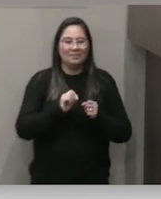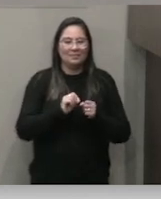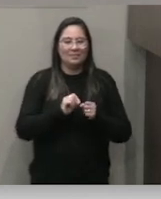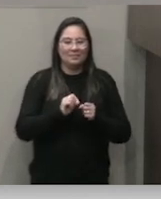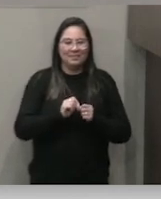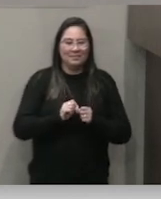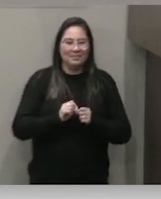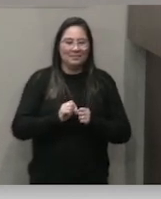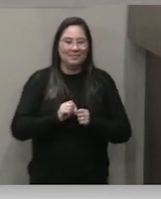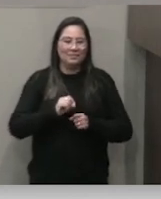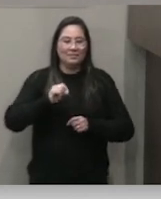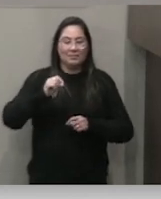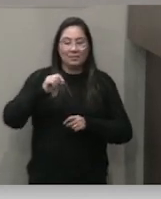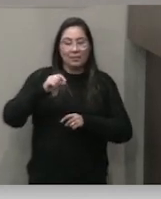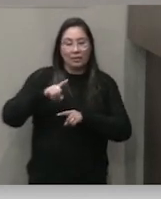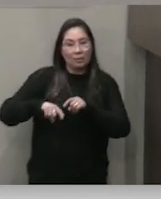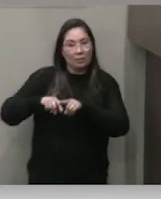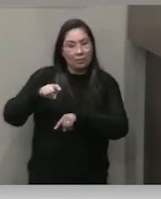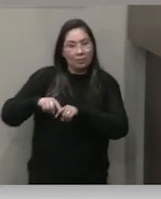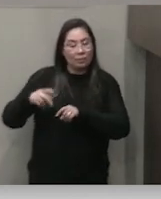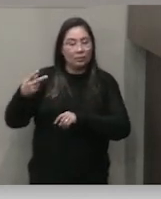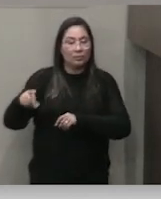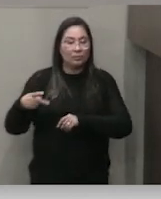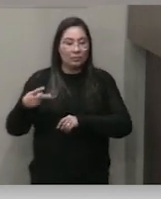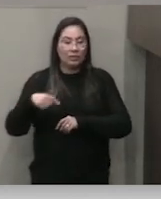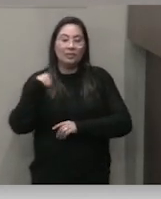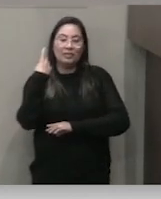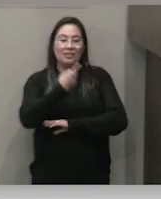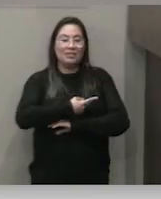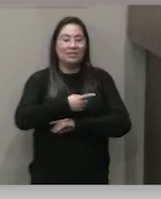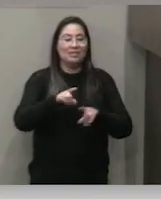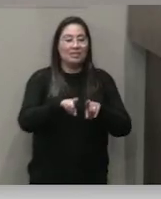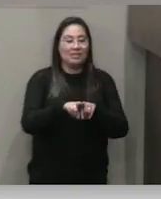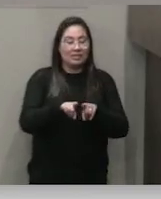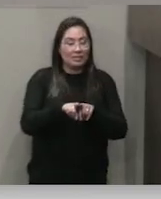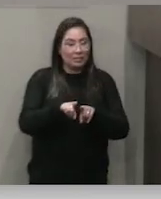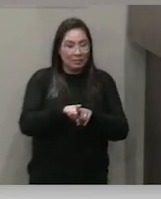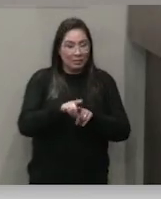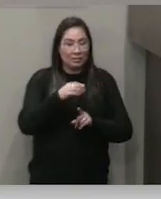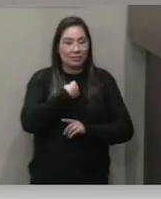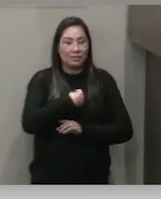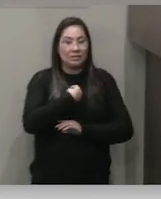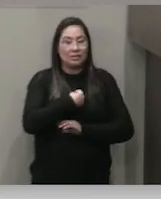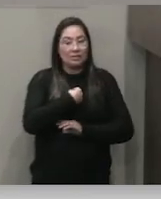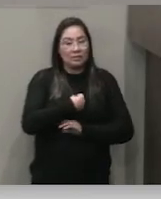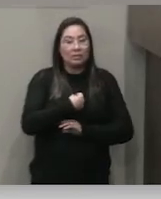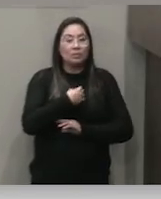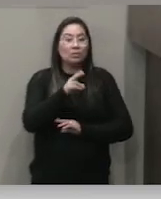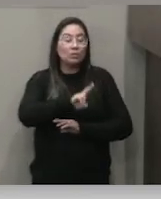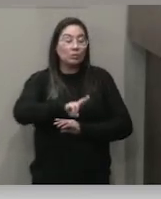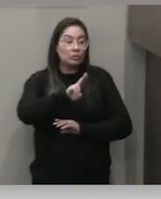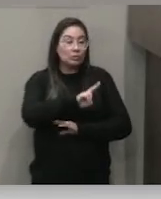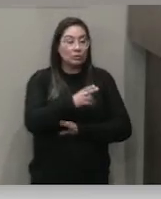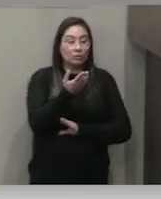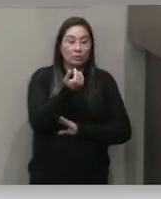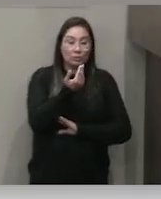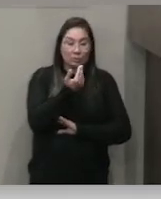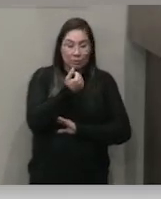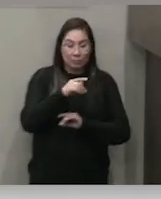que o produto deles seja abraçado pelo Executivo, pelo Poder Público, para que seja comercializado, para que